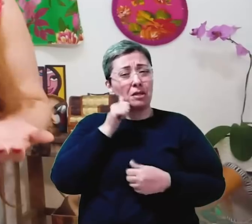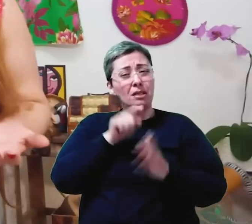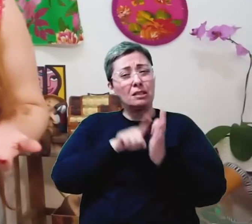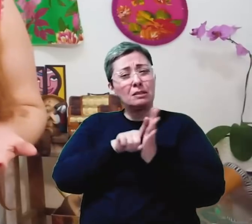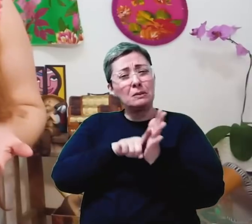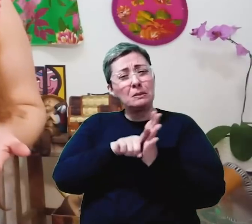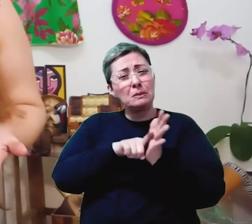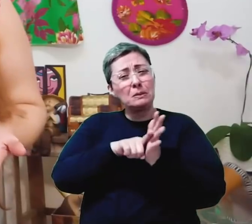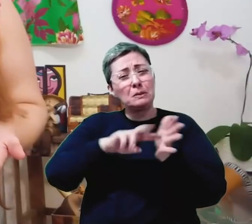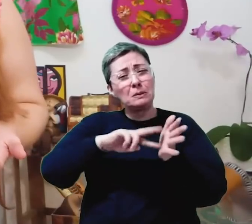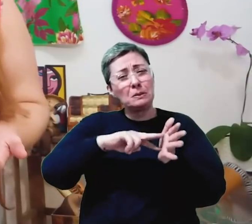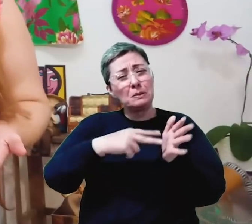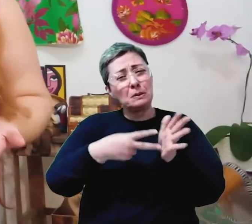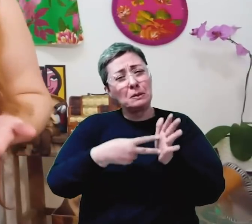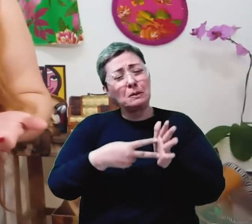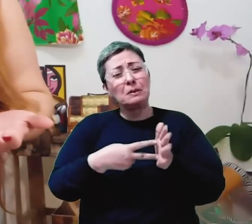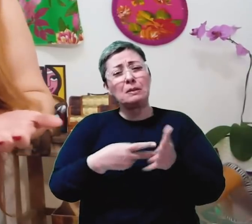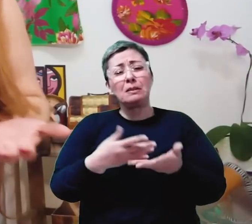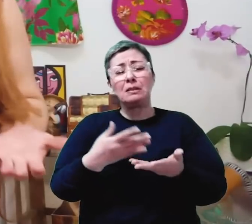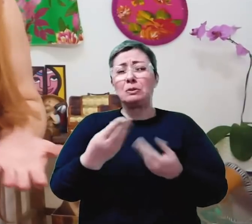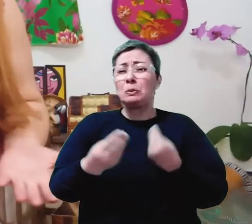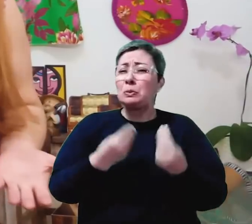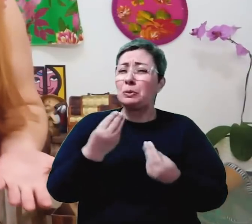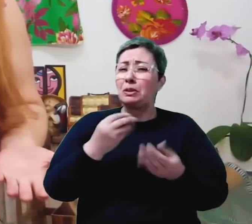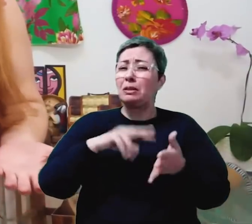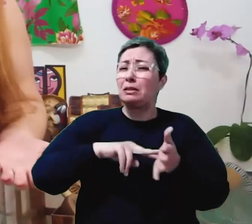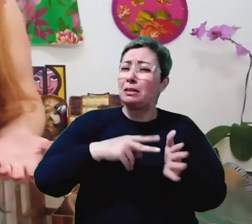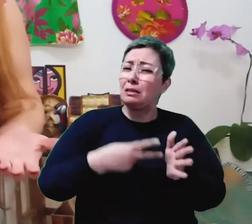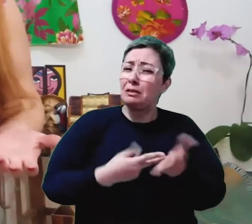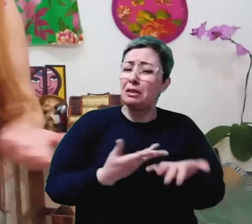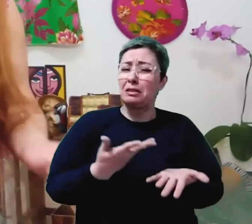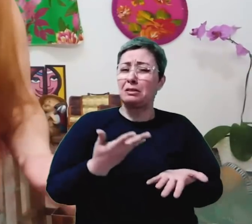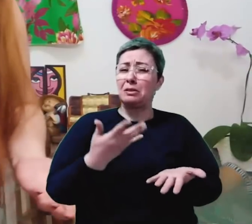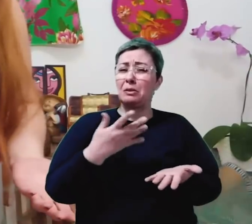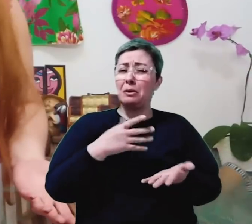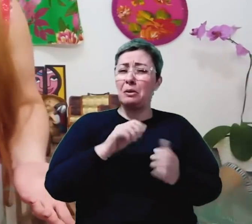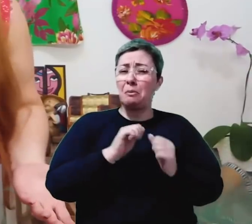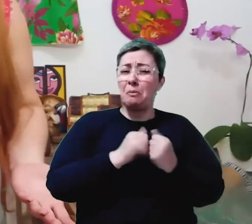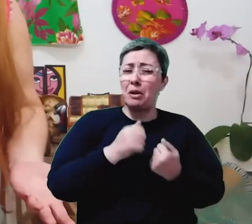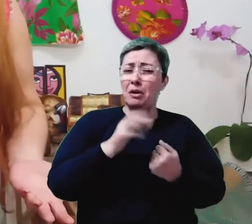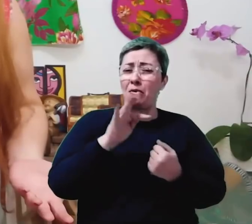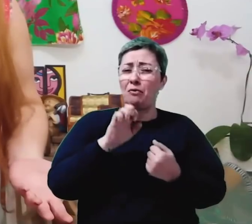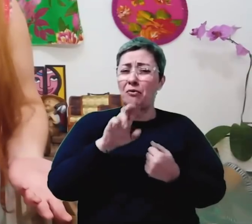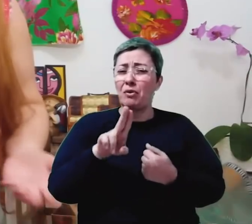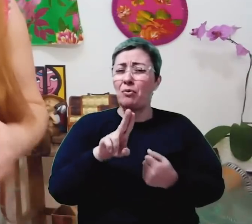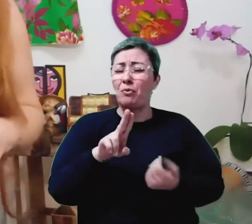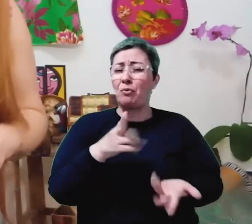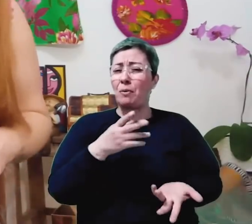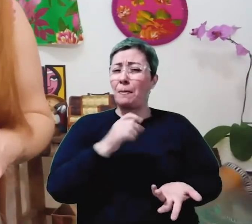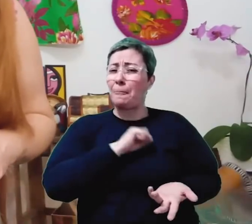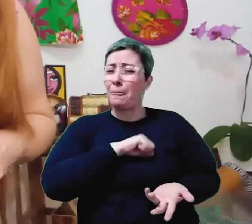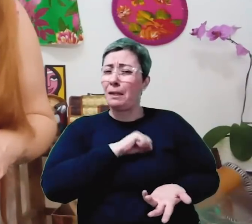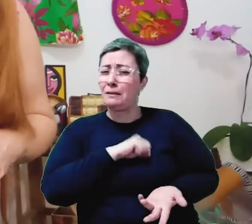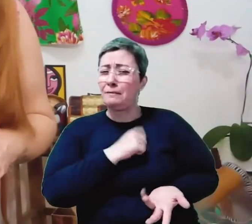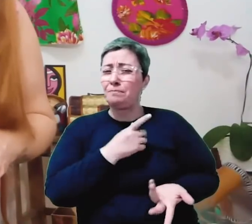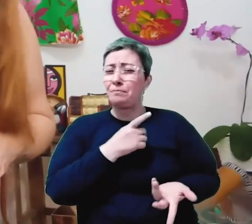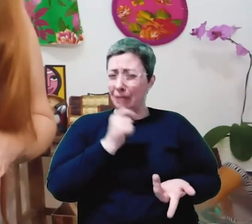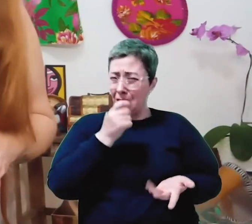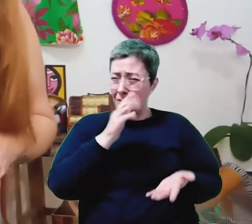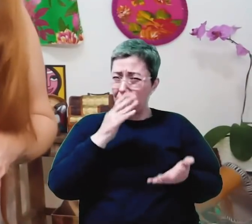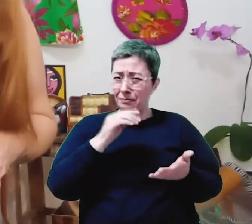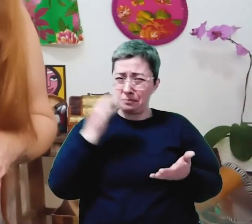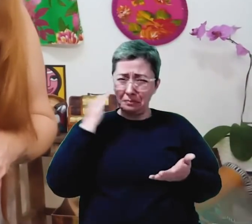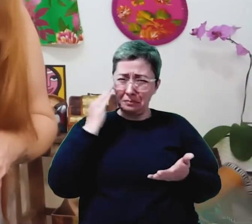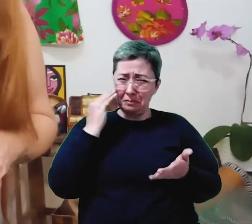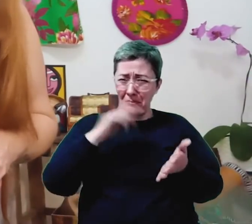buscar o significado. O que significava aquilo? Pão com fel? Você sabe o que significa pão